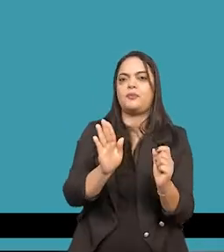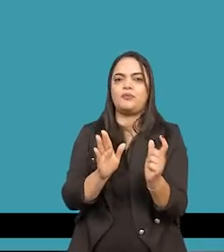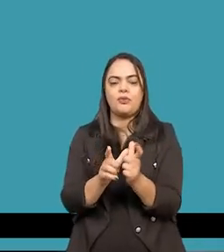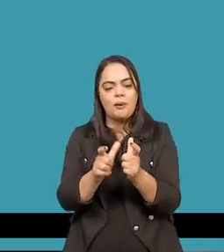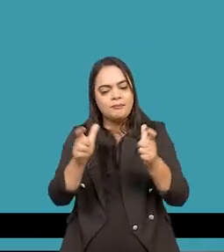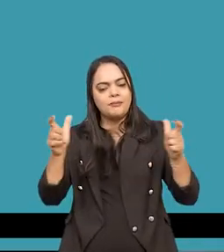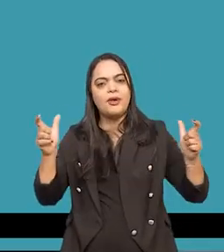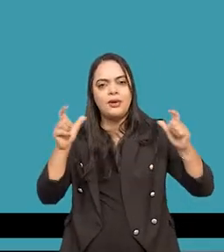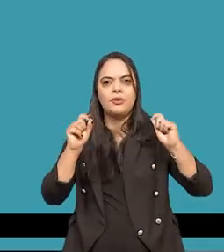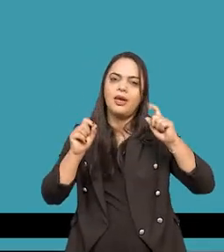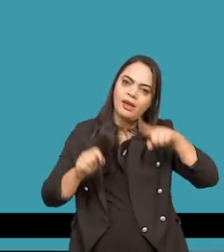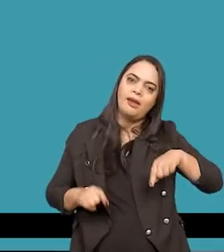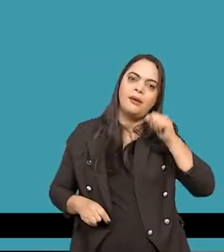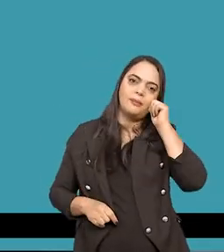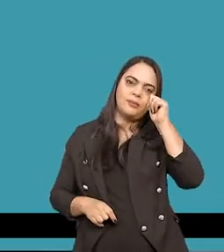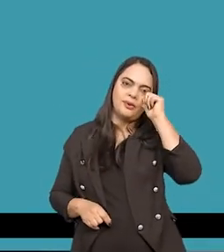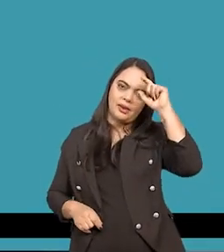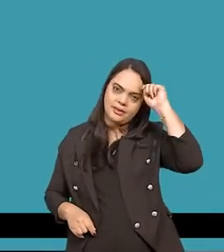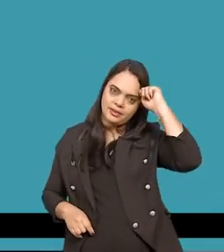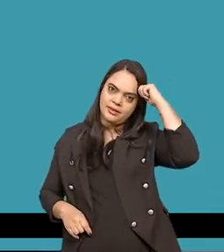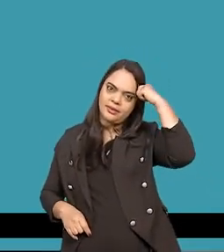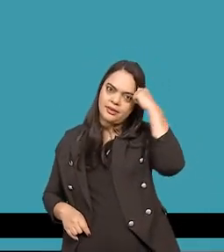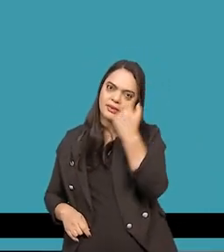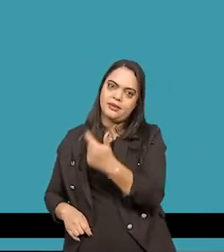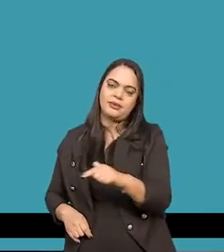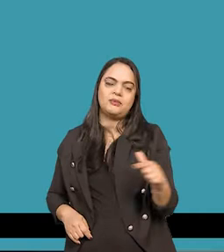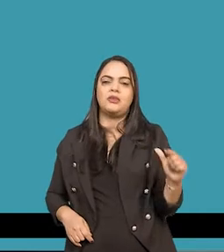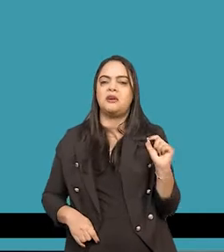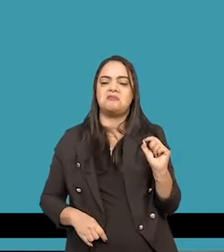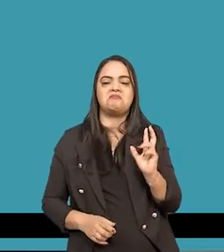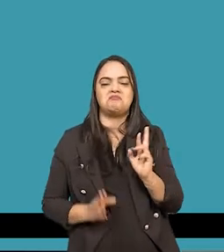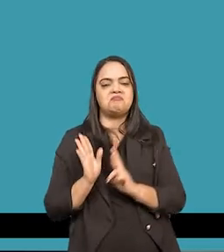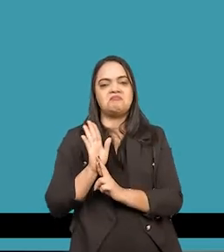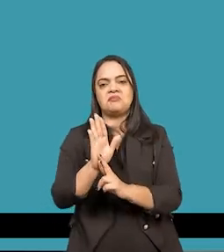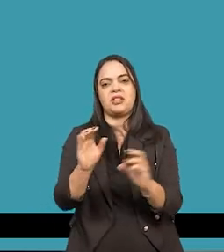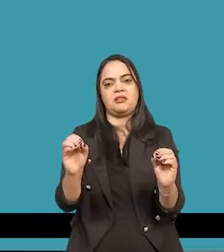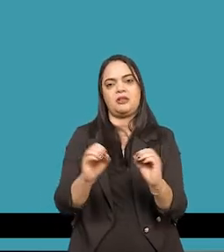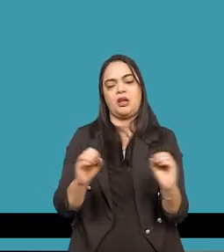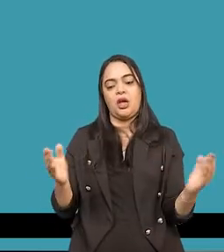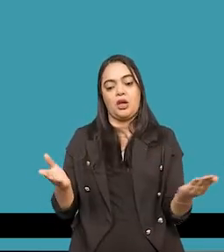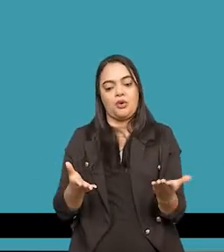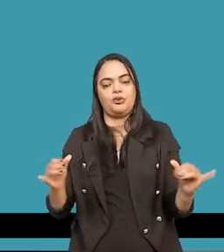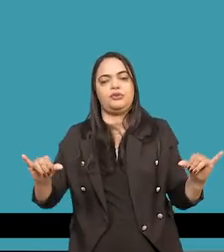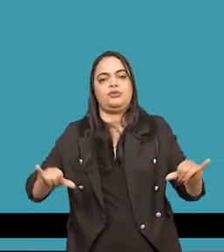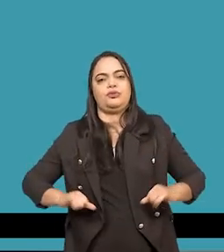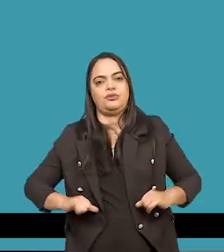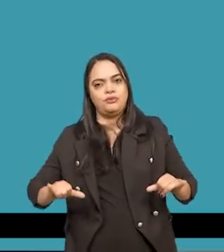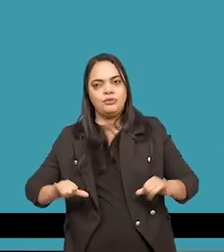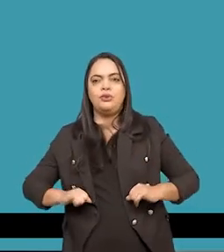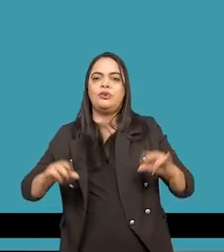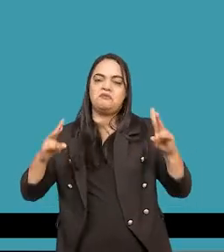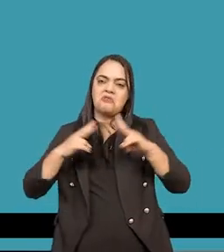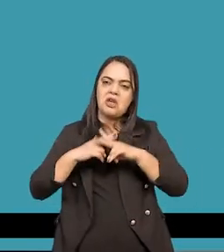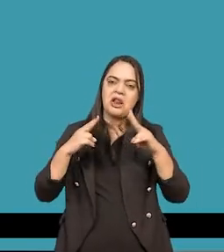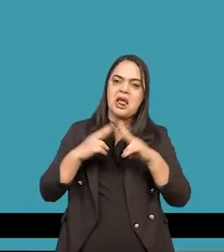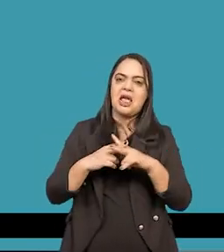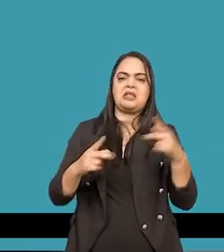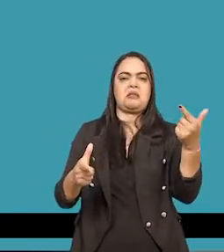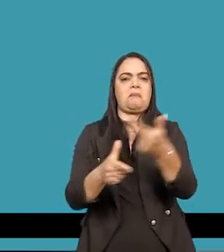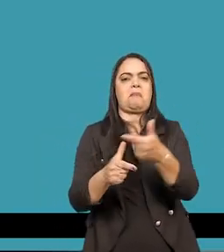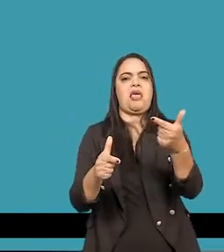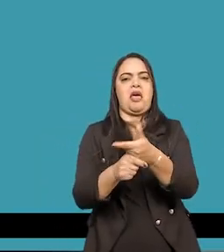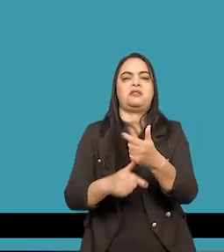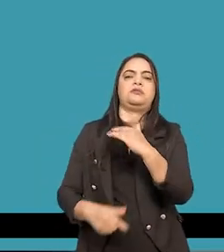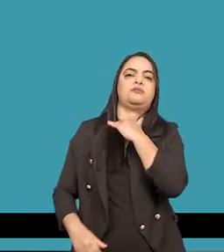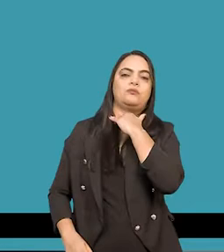maioria, que são as mulheres negras, que não tiveram voz, e elas recebem essas violências, ameaças de morte por